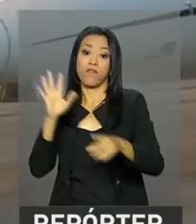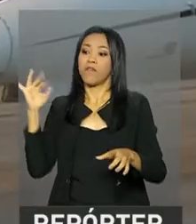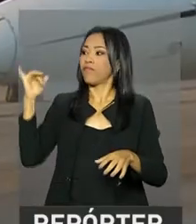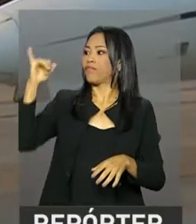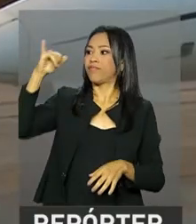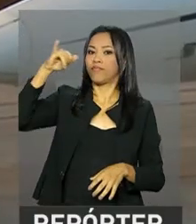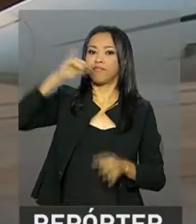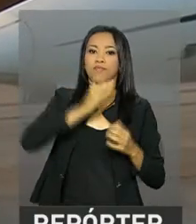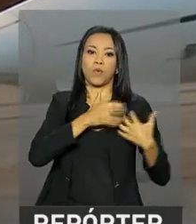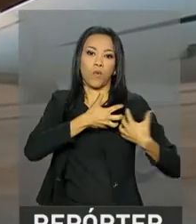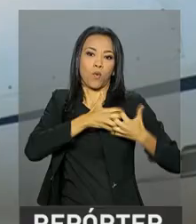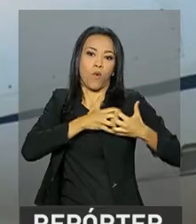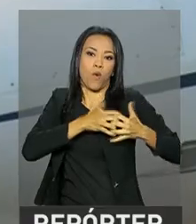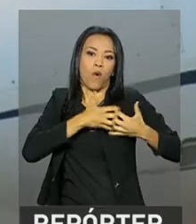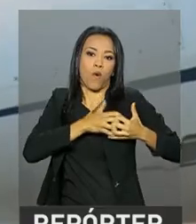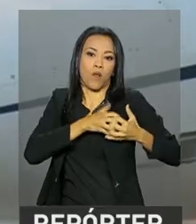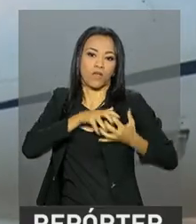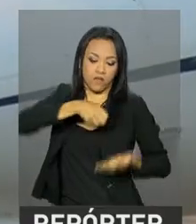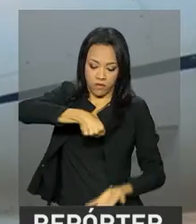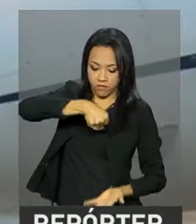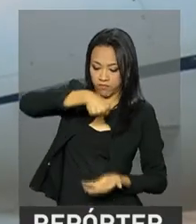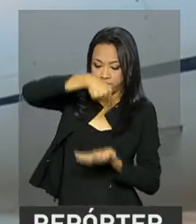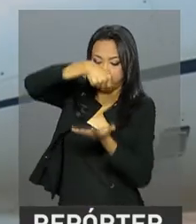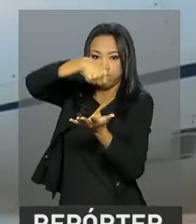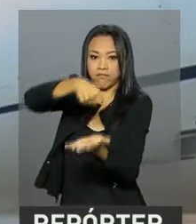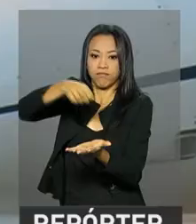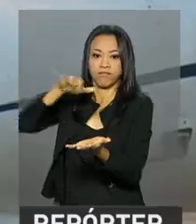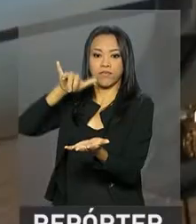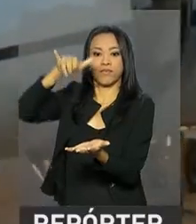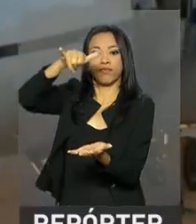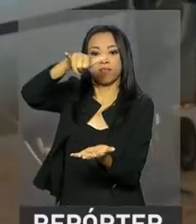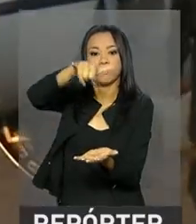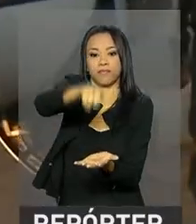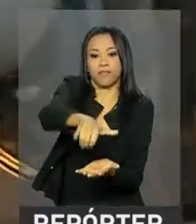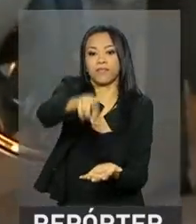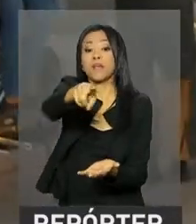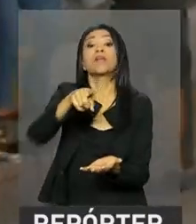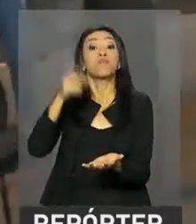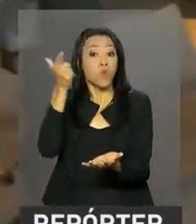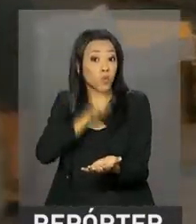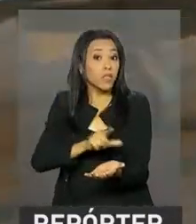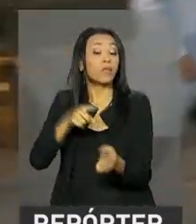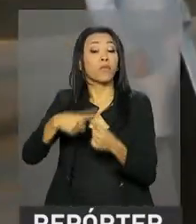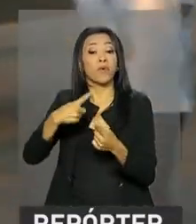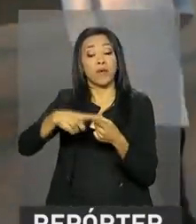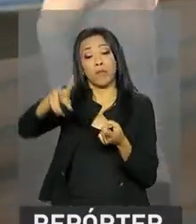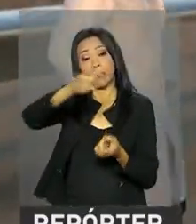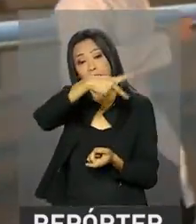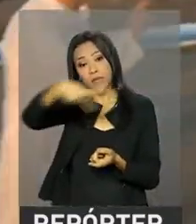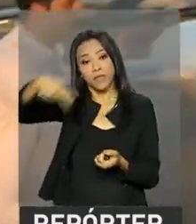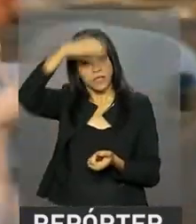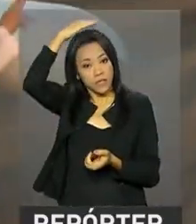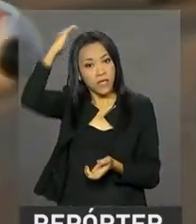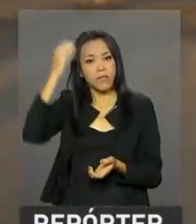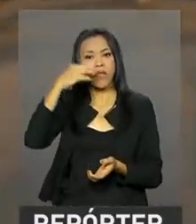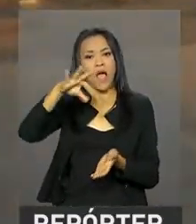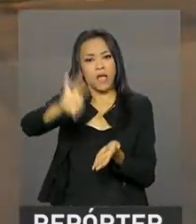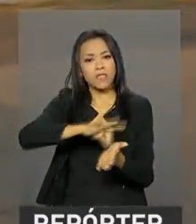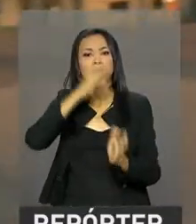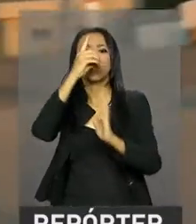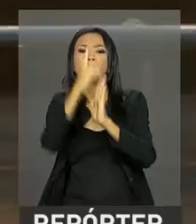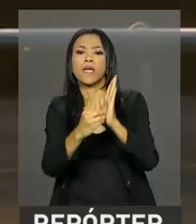força aérea brasileira transporte que só foi possível depois que o presidente michel temer assinou decreto exatamente um ano